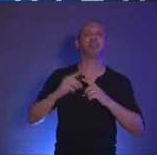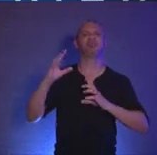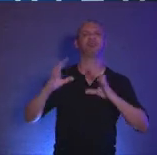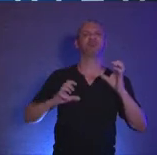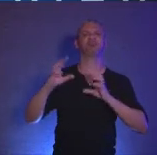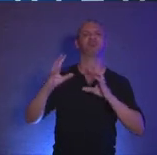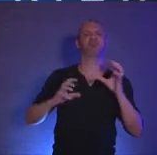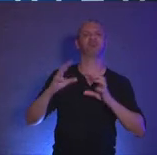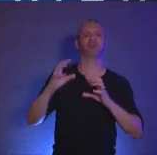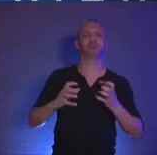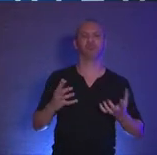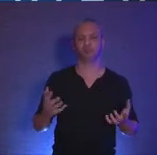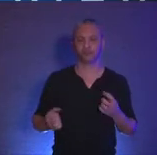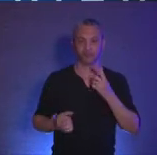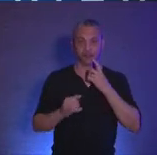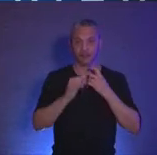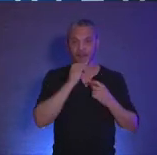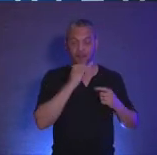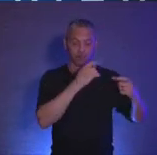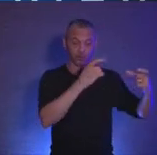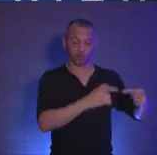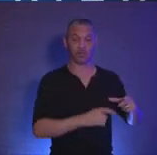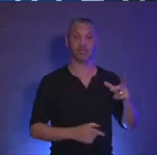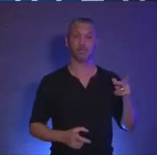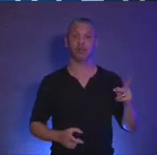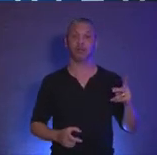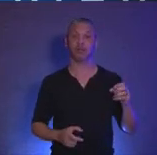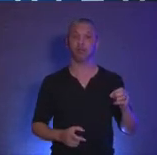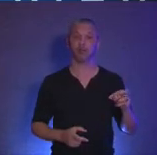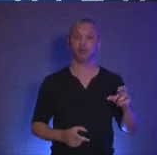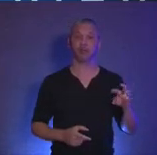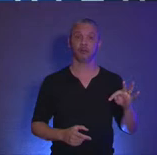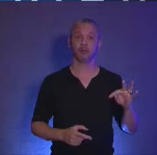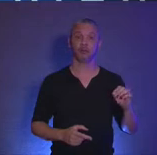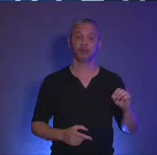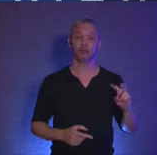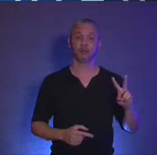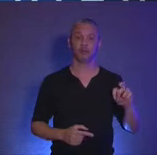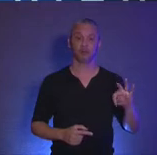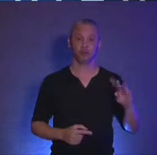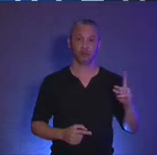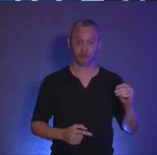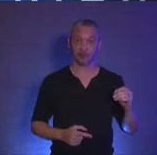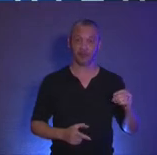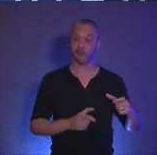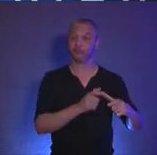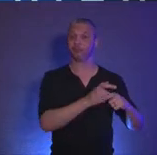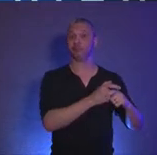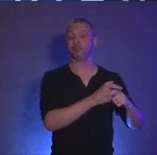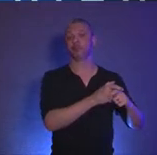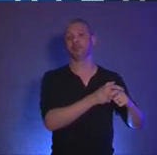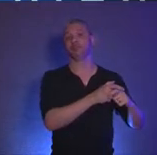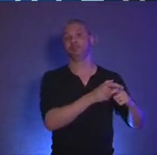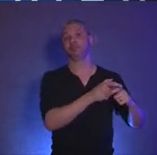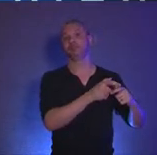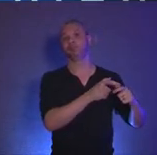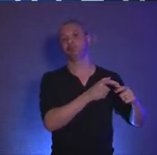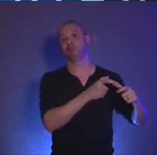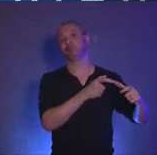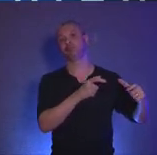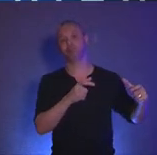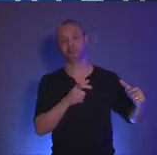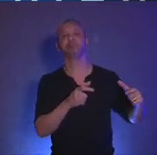nesses municípios. Por exemplo, em Porto Velho, a gente viu que estava tendo um crescimento muito grande. Crescimento muito grande, né? A cabeça da pessoa. Mas